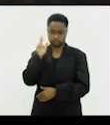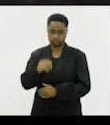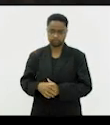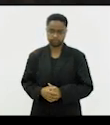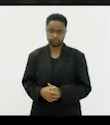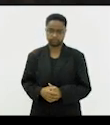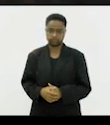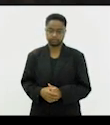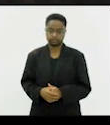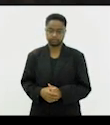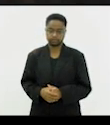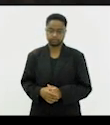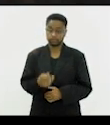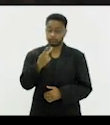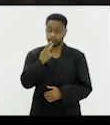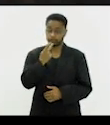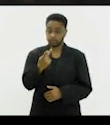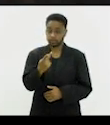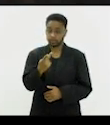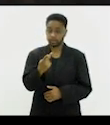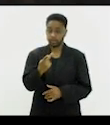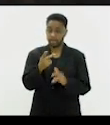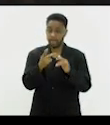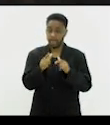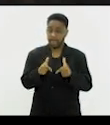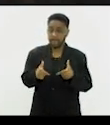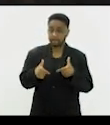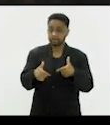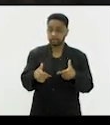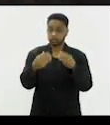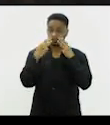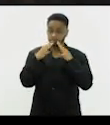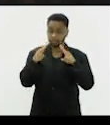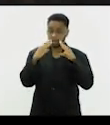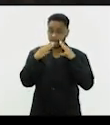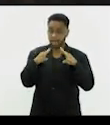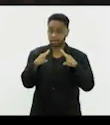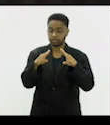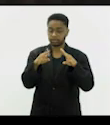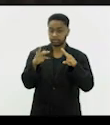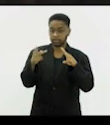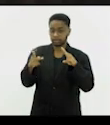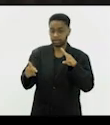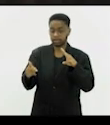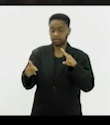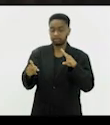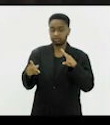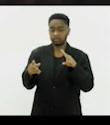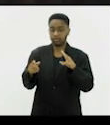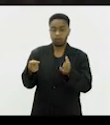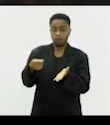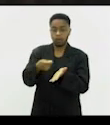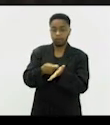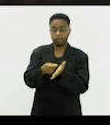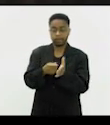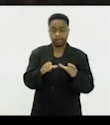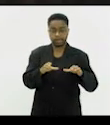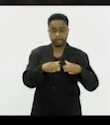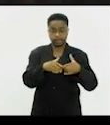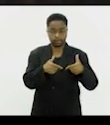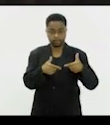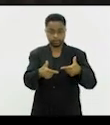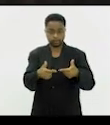que nenhuma operação de marketing que o Lula exija da sua equipe